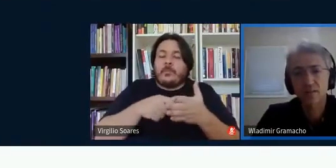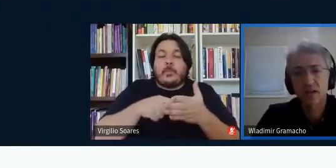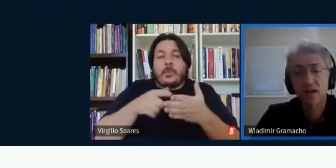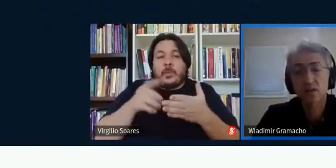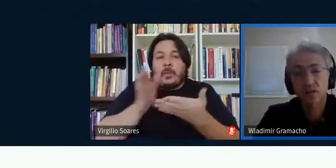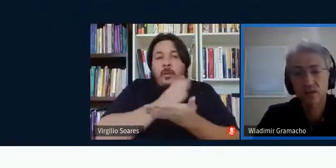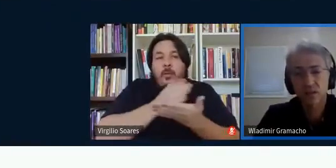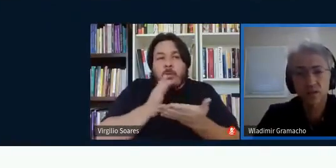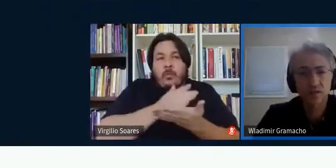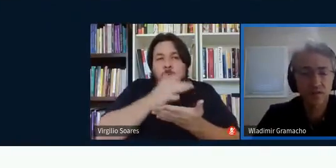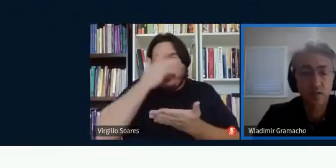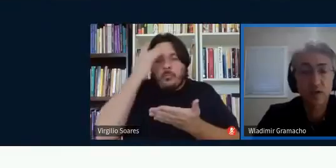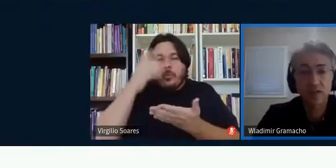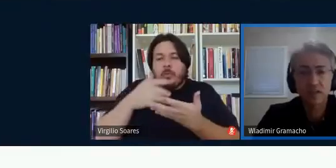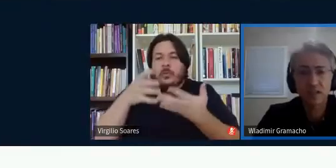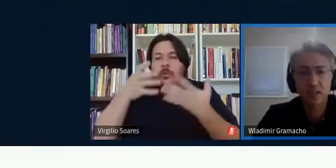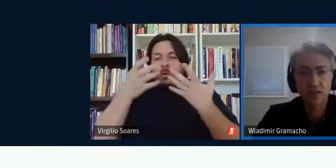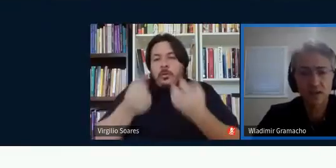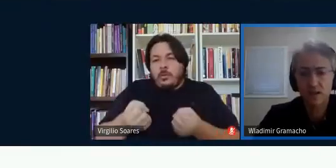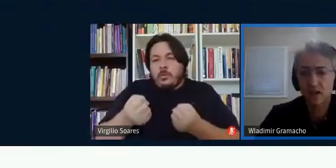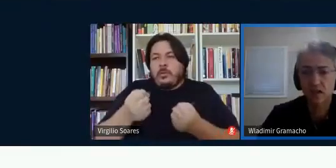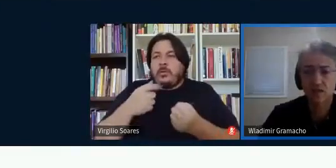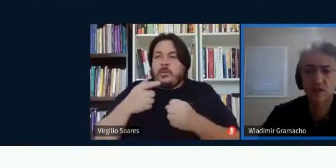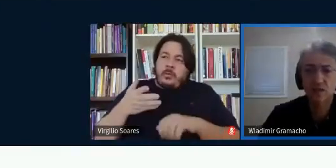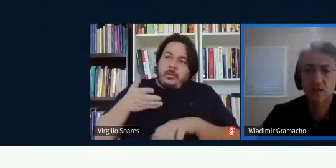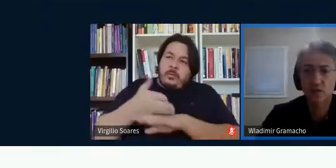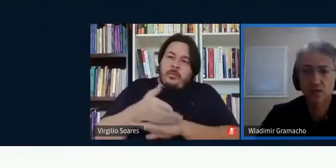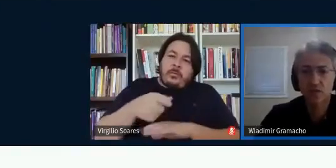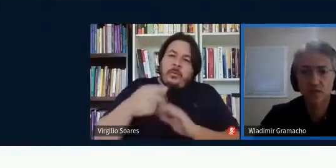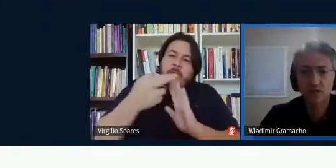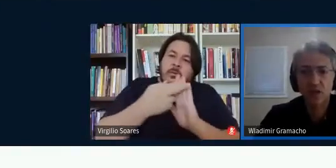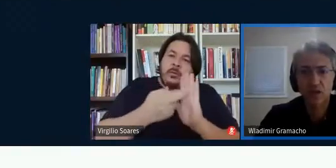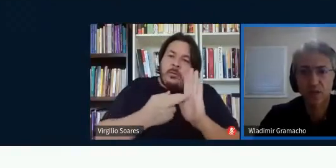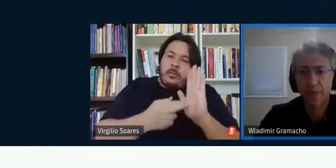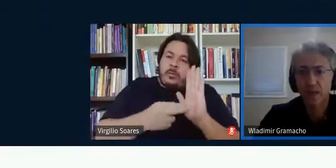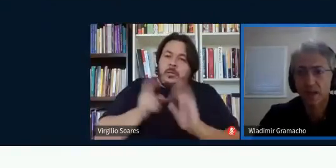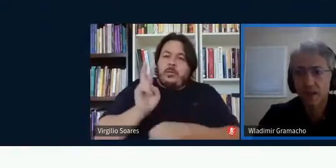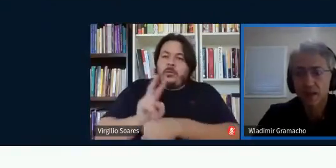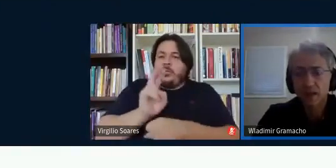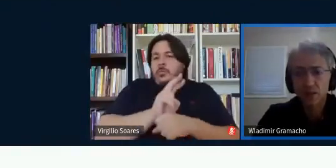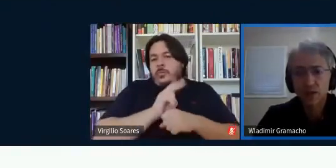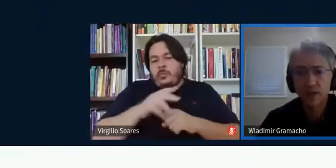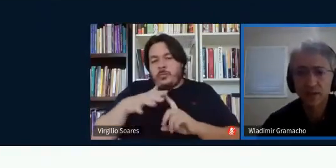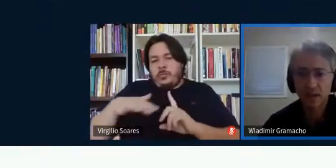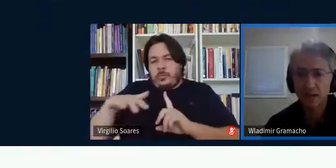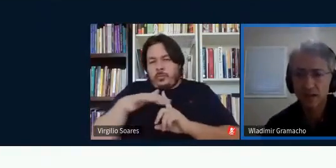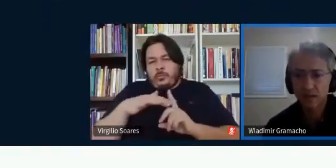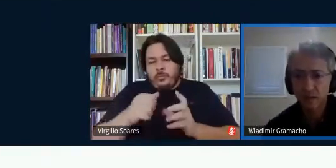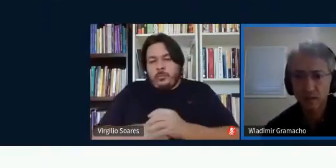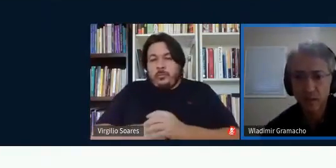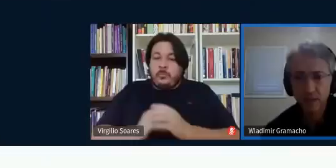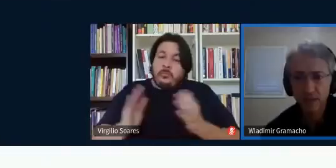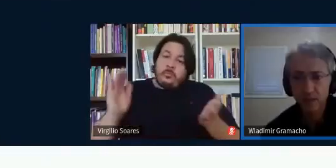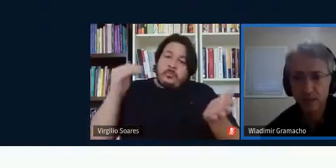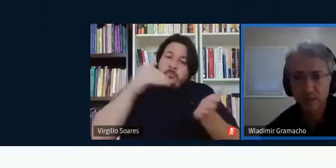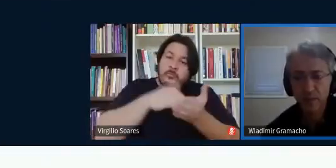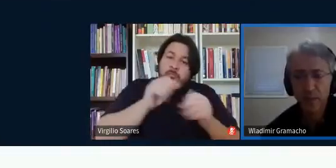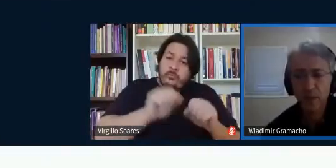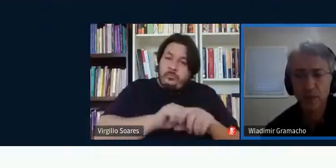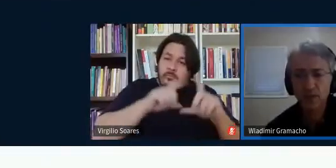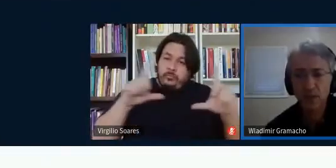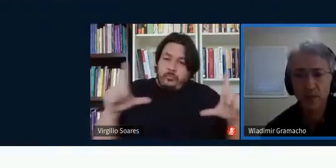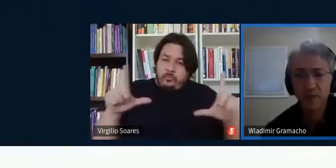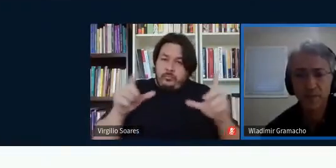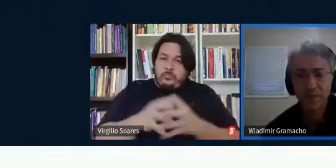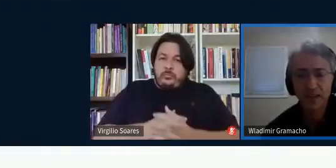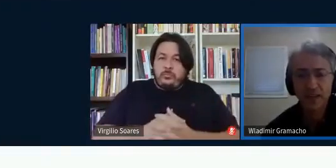à adoção, enfim, ou à adesão a essas regras de cuidado social. E a última tela, enfim, para não passar do